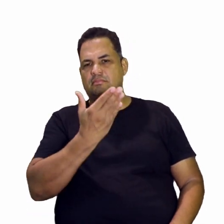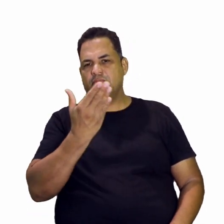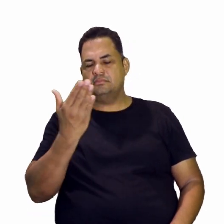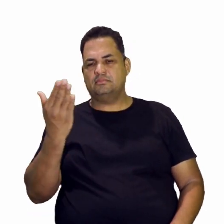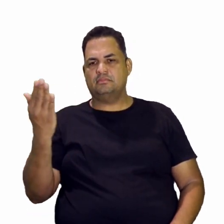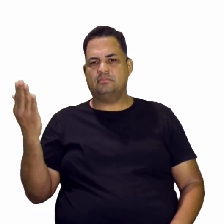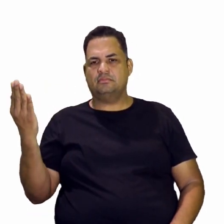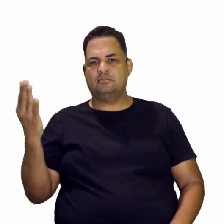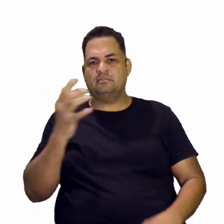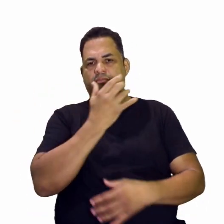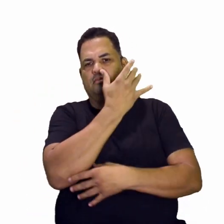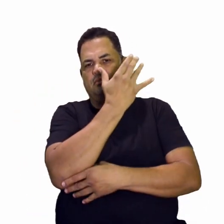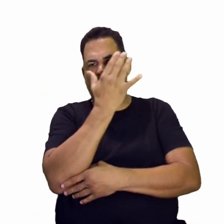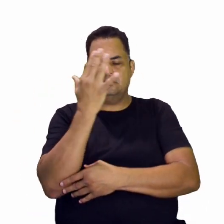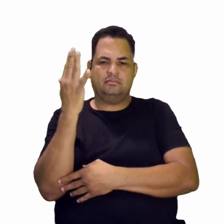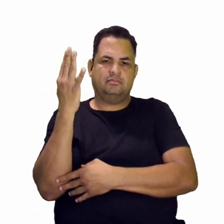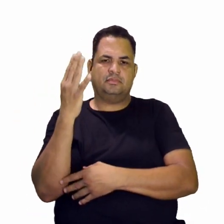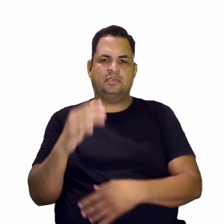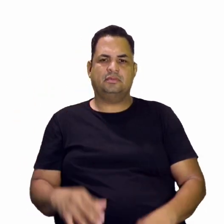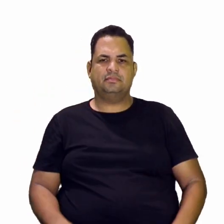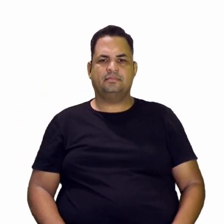Essas aqui são